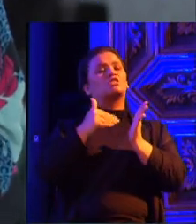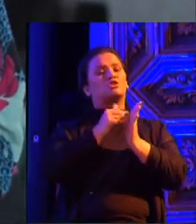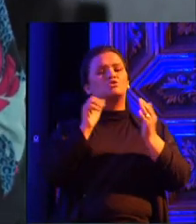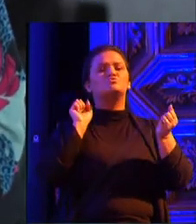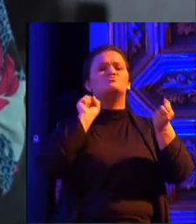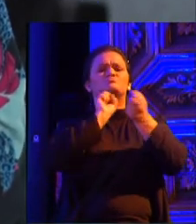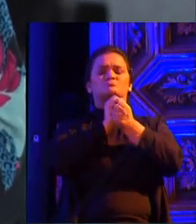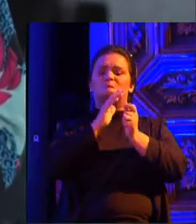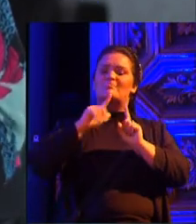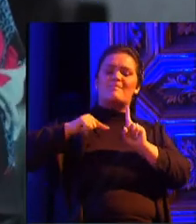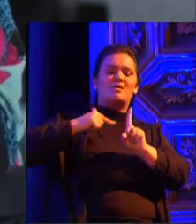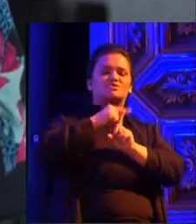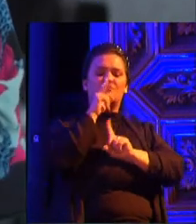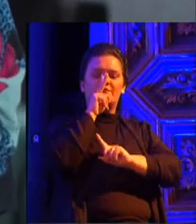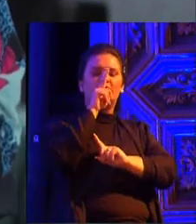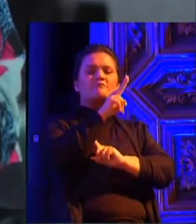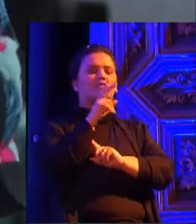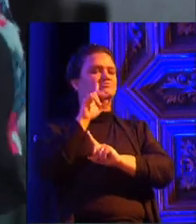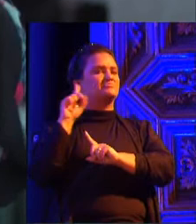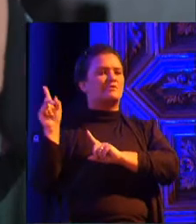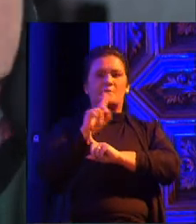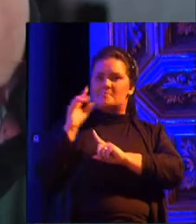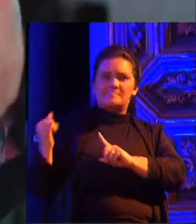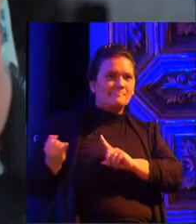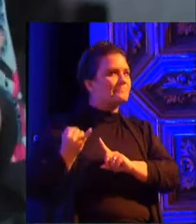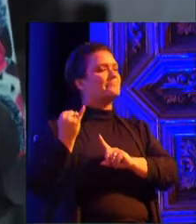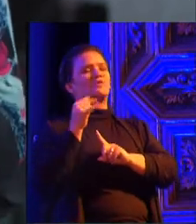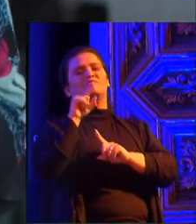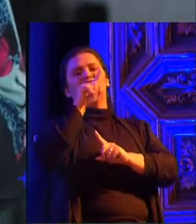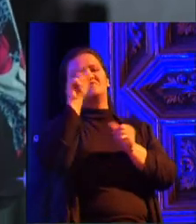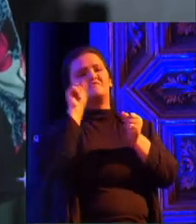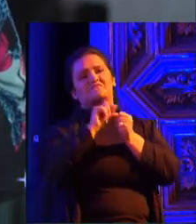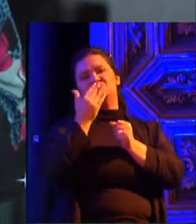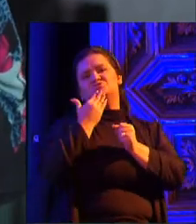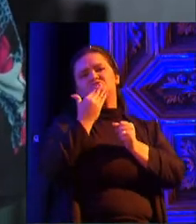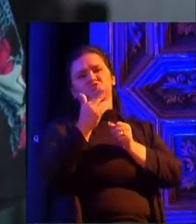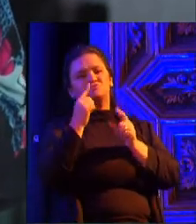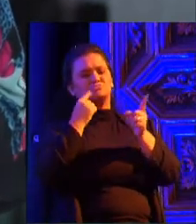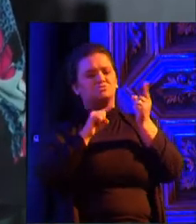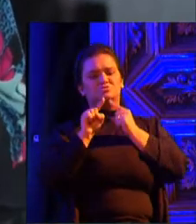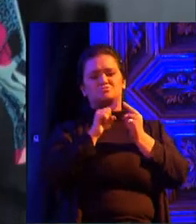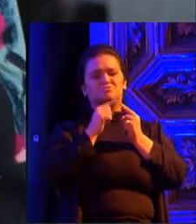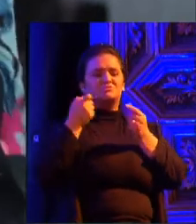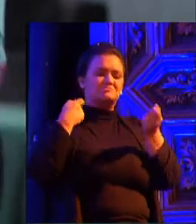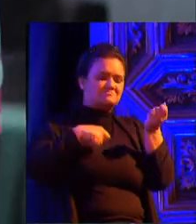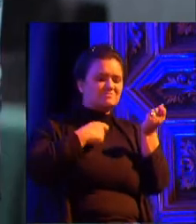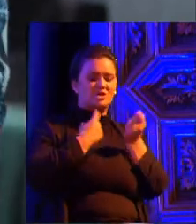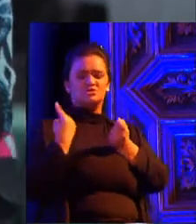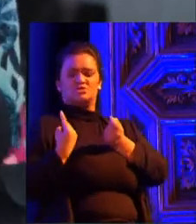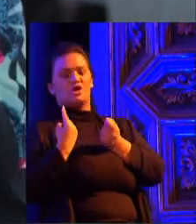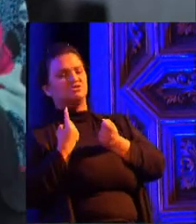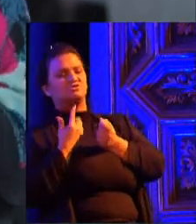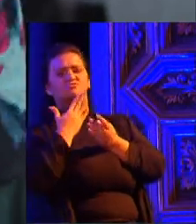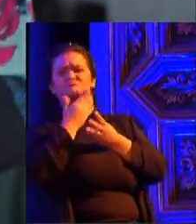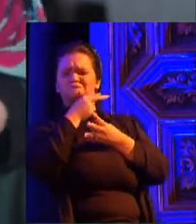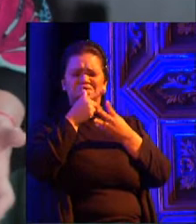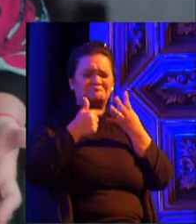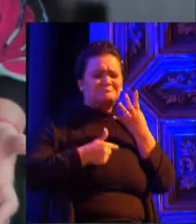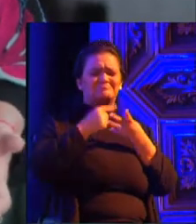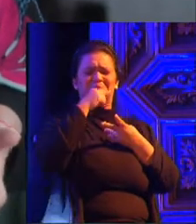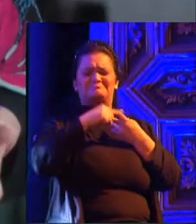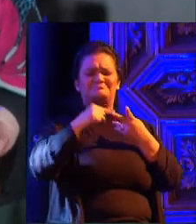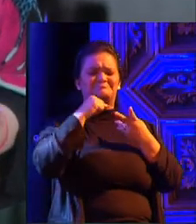somos mais fortes. Não importa se você compõe sertanejo, se você faz chorinho, se você é do samba, se